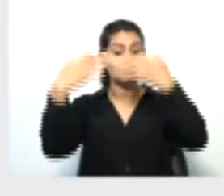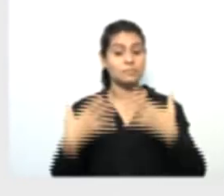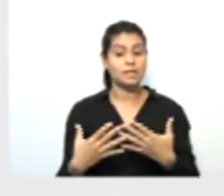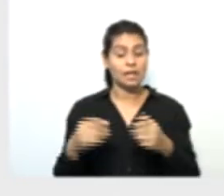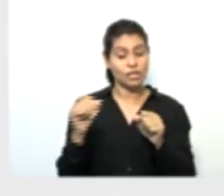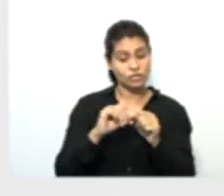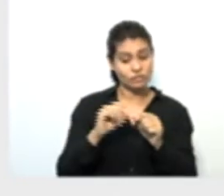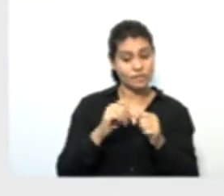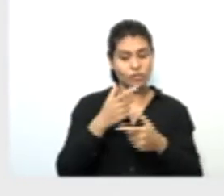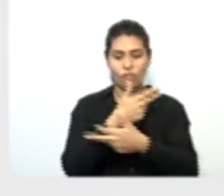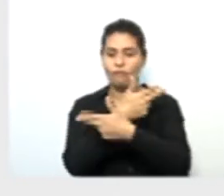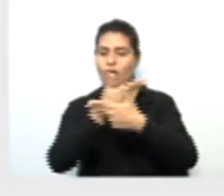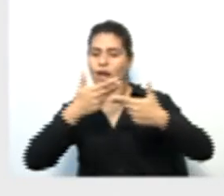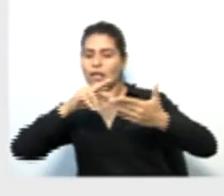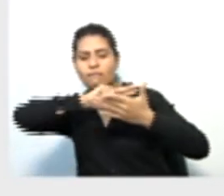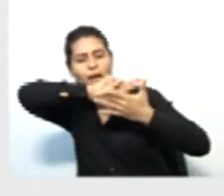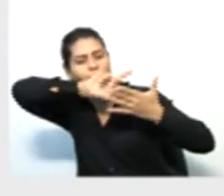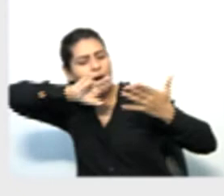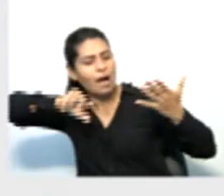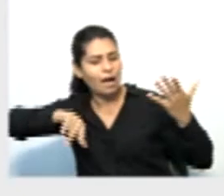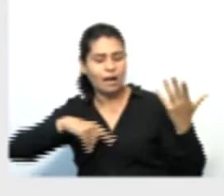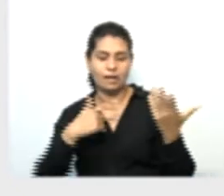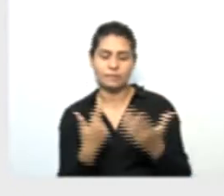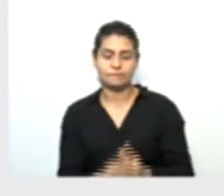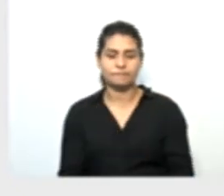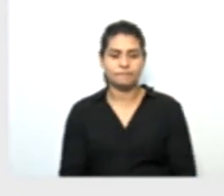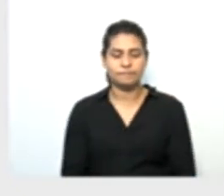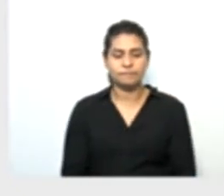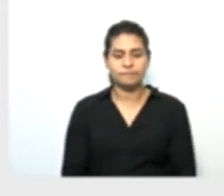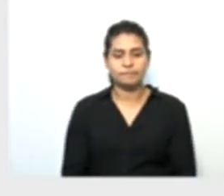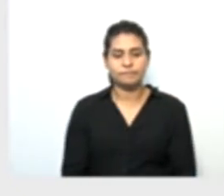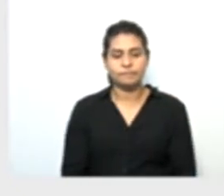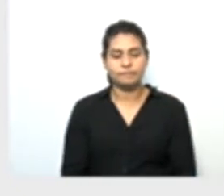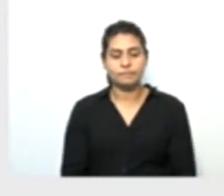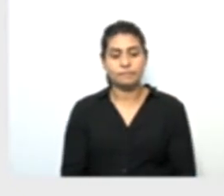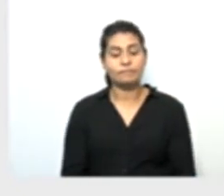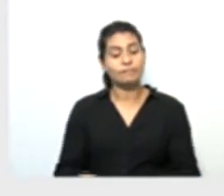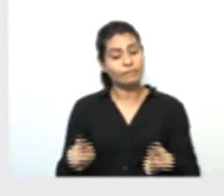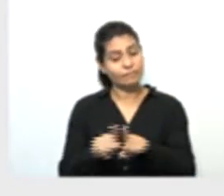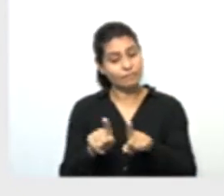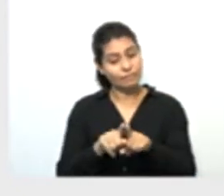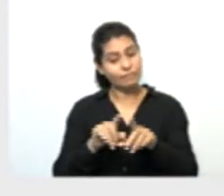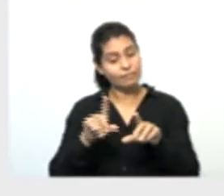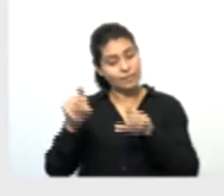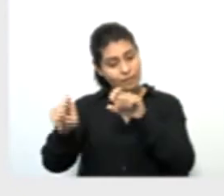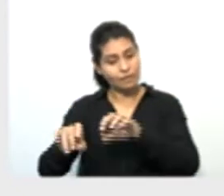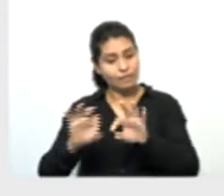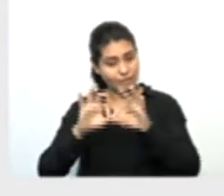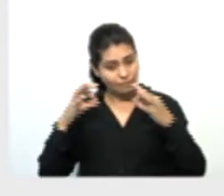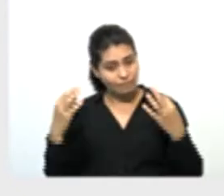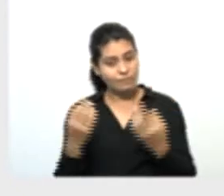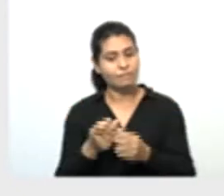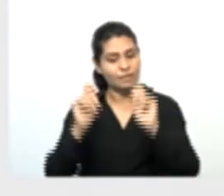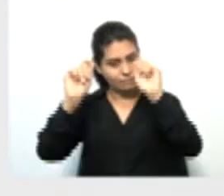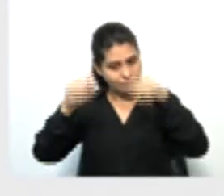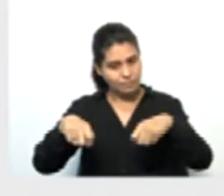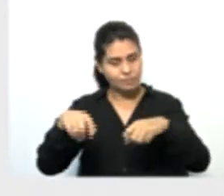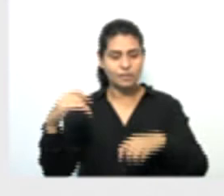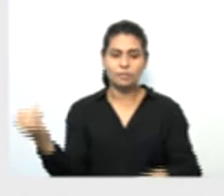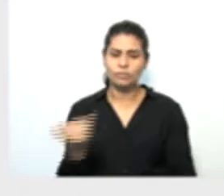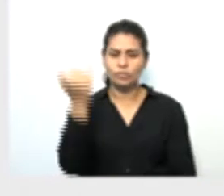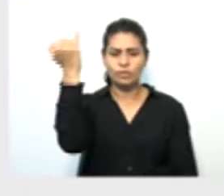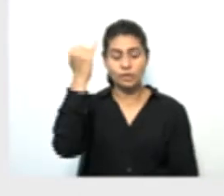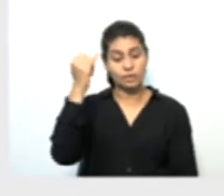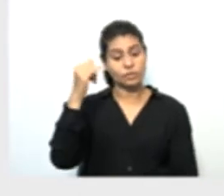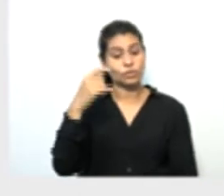com diversidade, produzir vários produtos. A agricultura familiar possui, portanto,